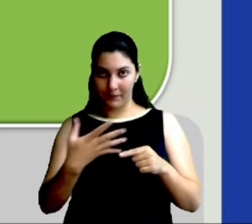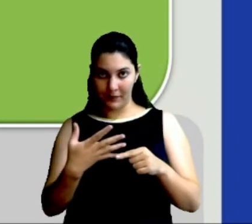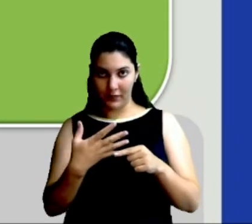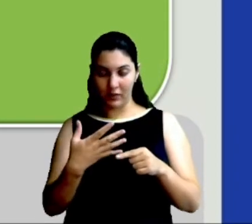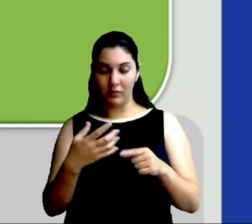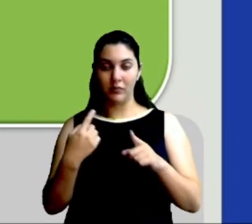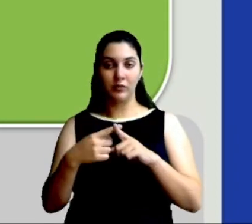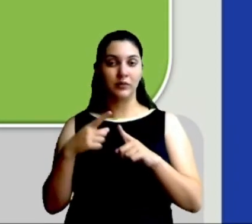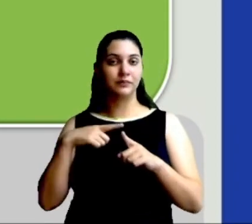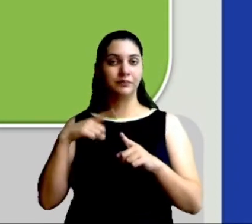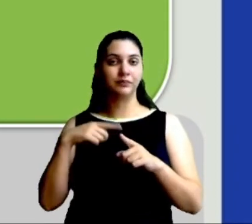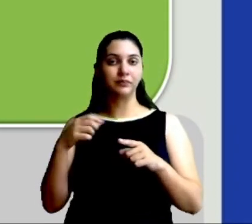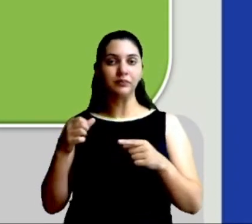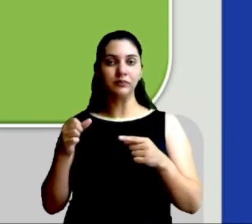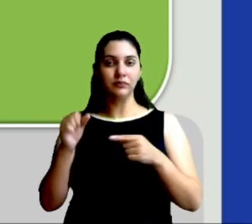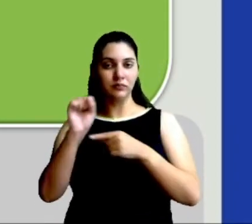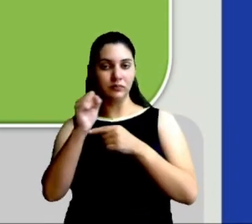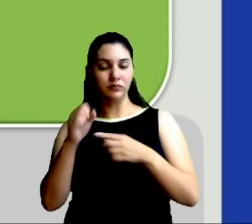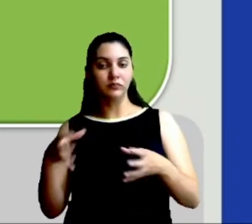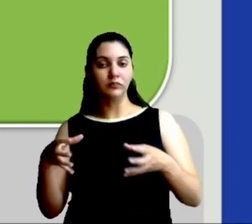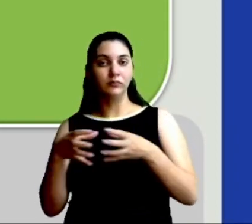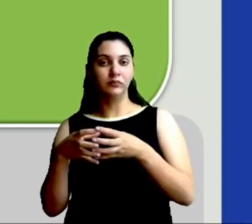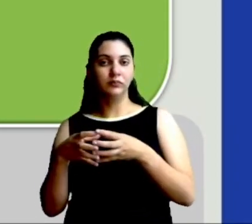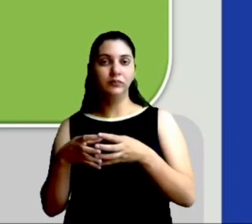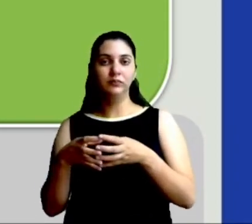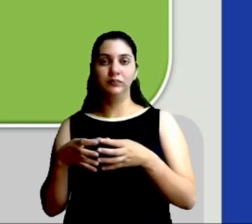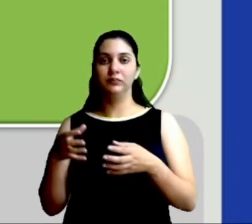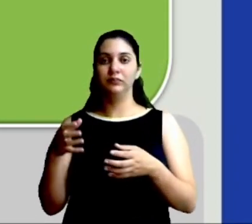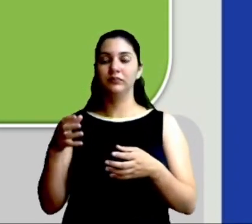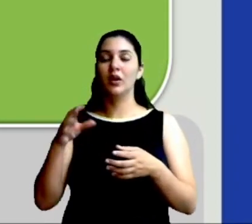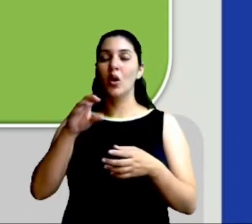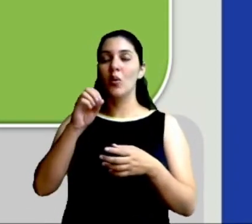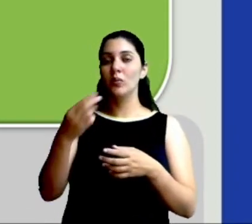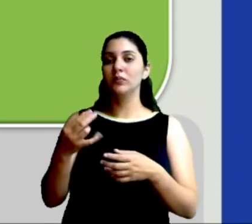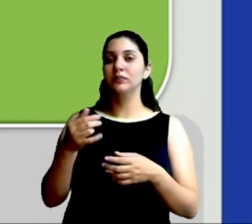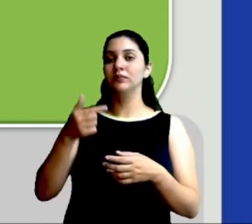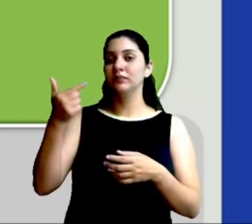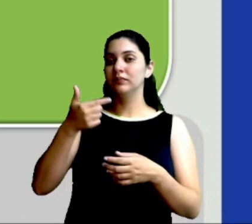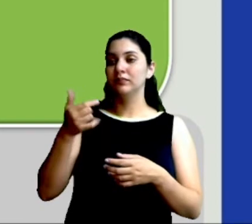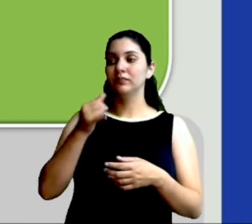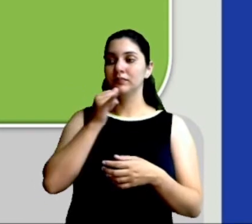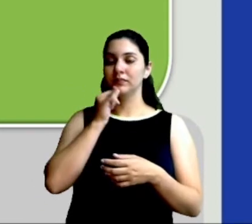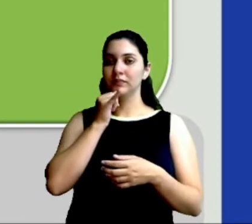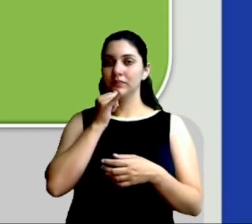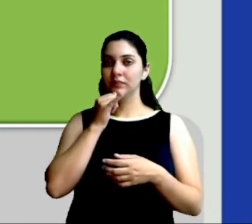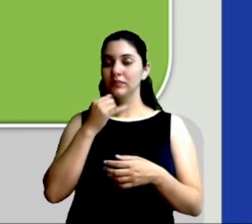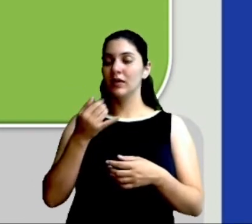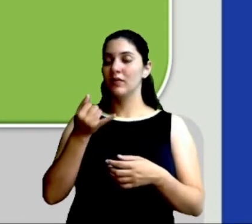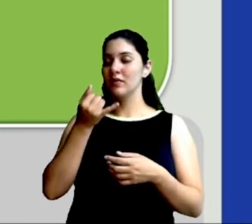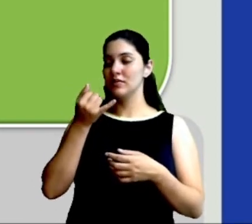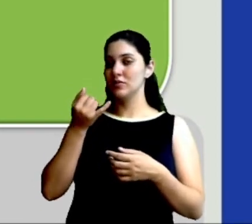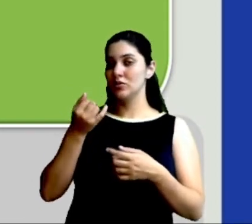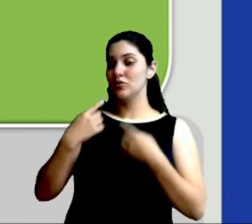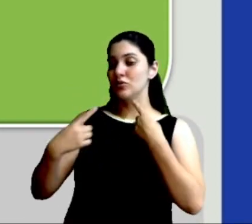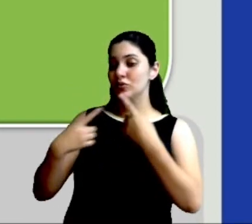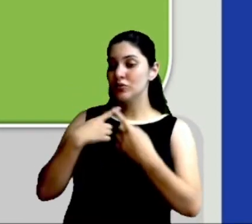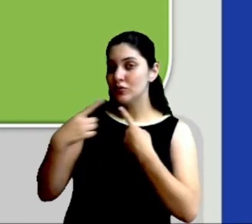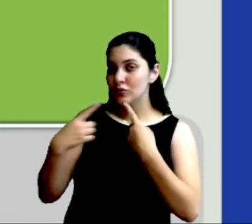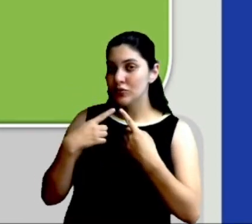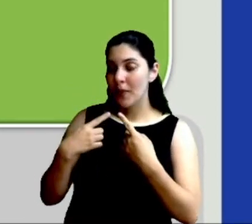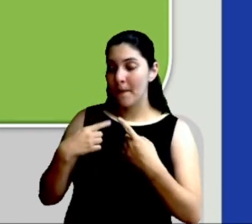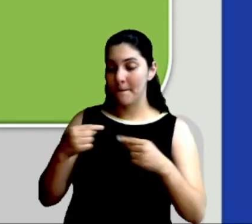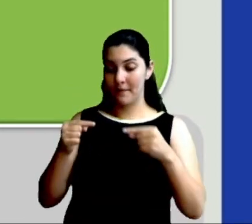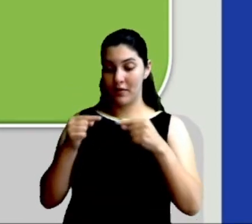o sujeito composto, ou ele pode ficar como no segundo exemplo, discursou, para concordar com o sujeito que está